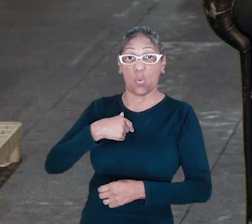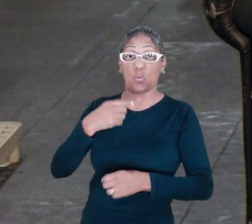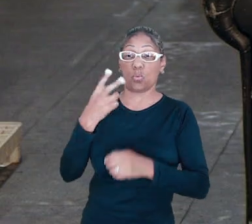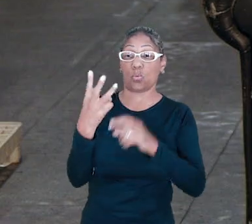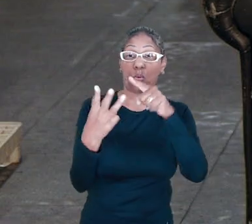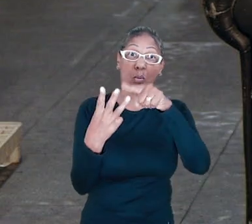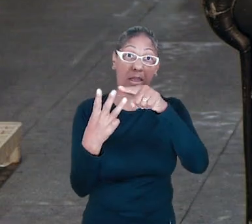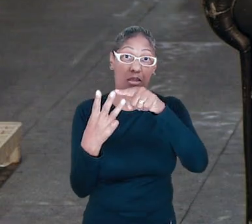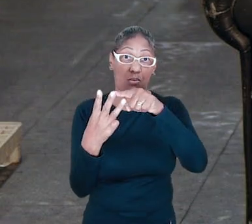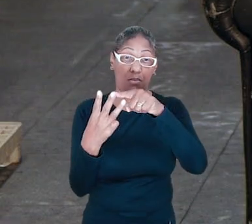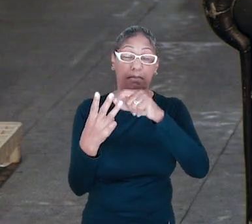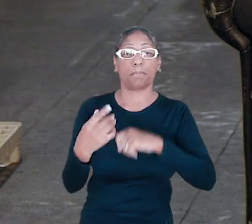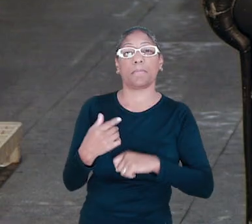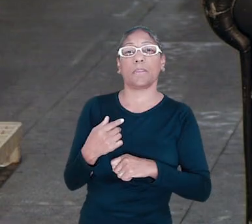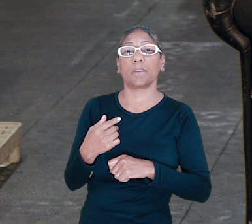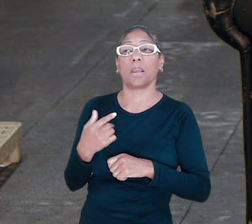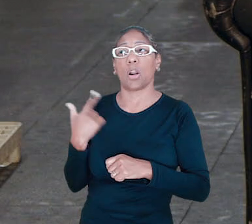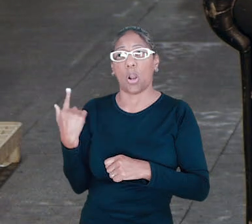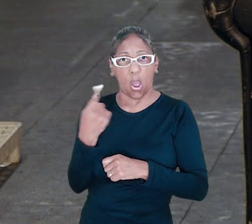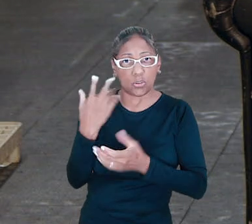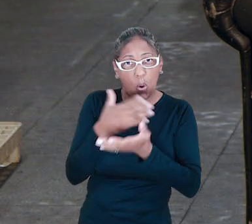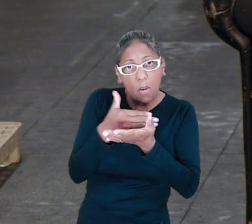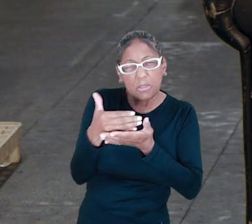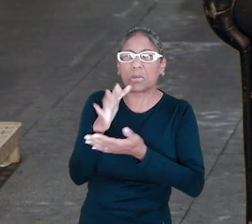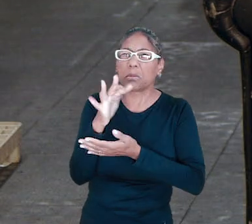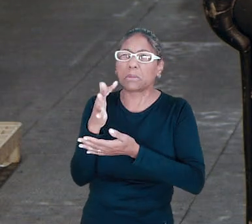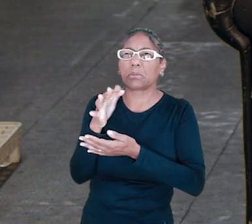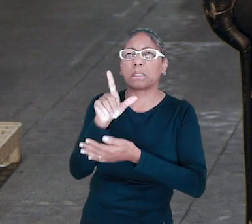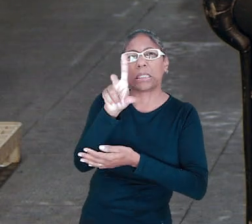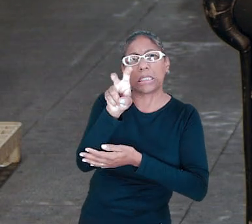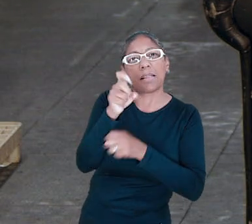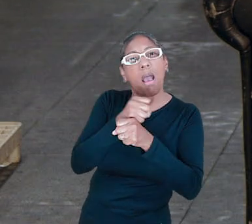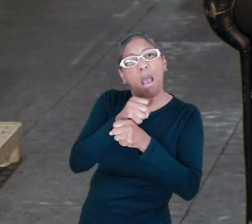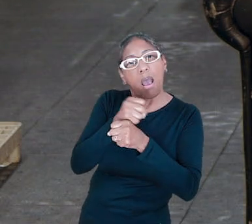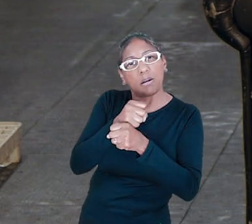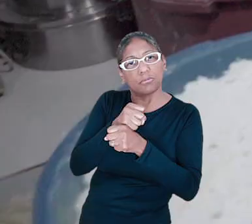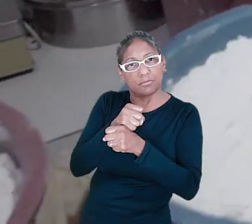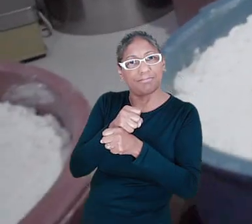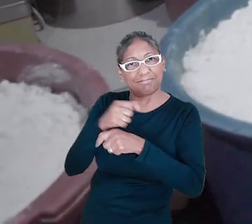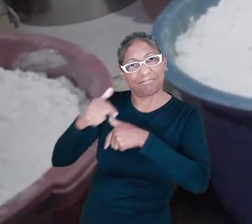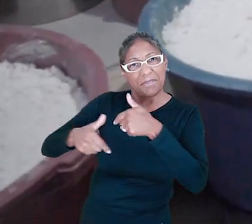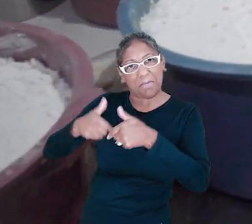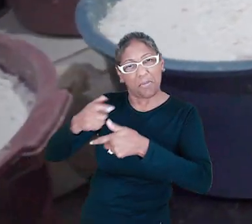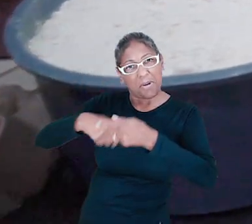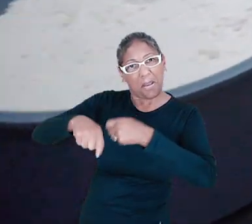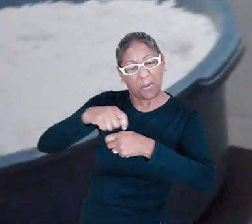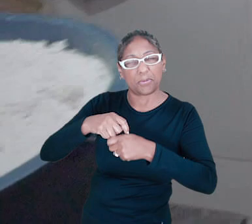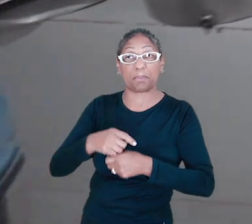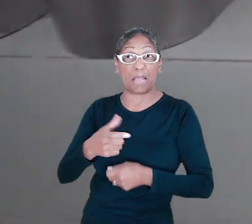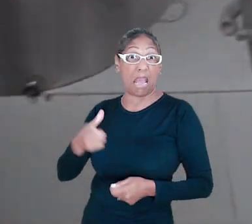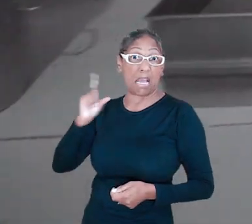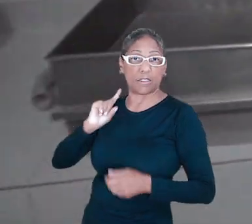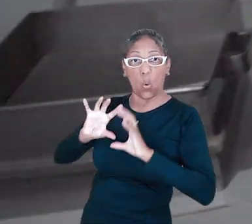irmão do meio. Da Bock começou já faz mais ou menos uns 15 anos, né? Antes,